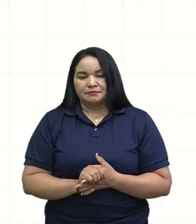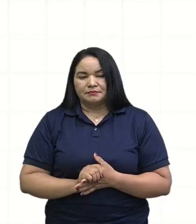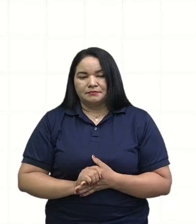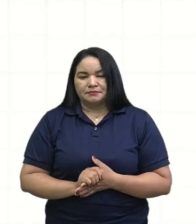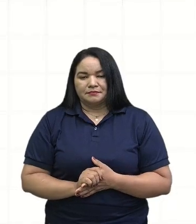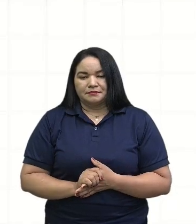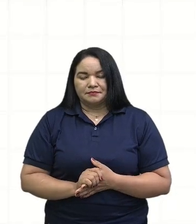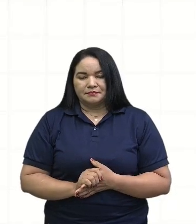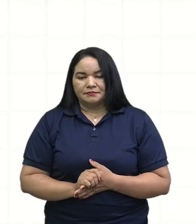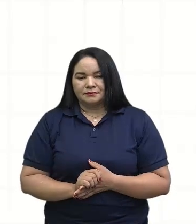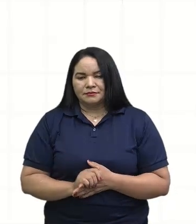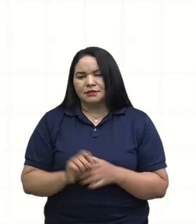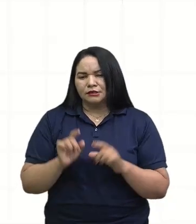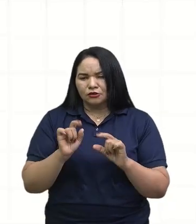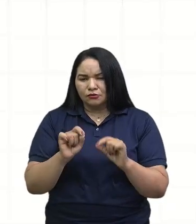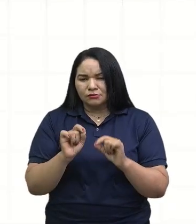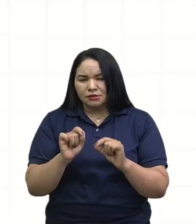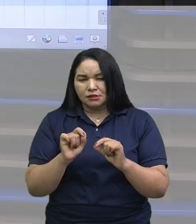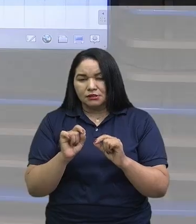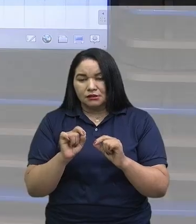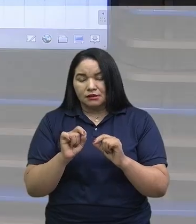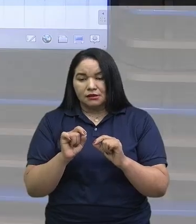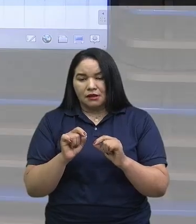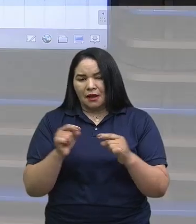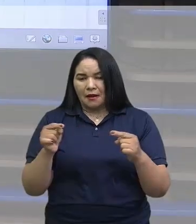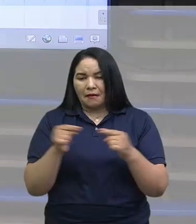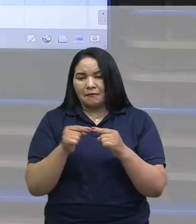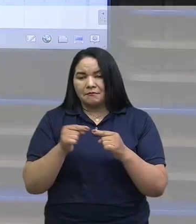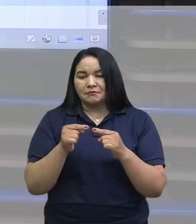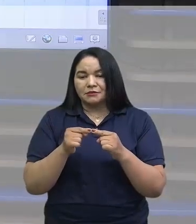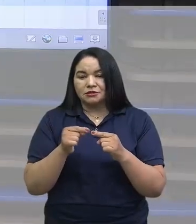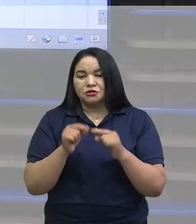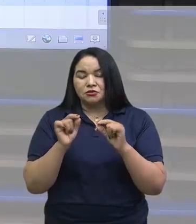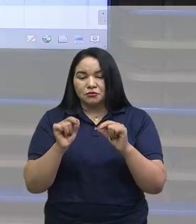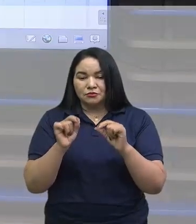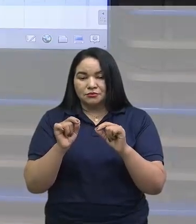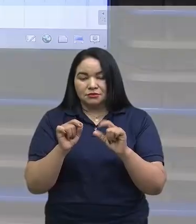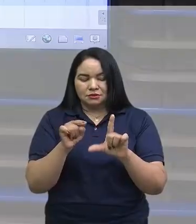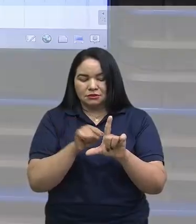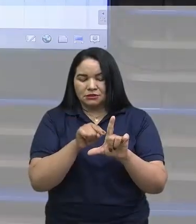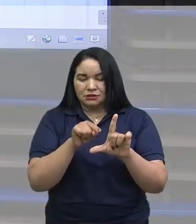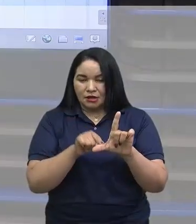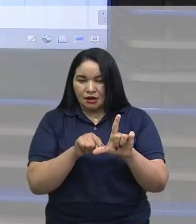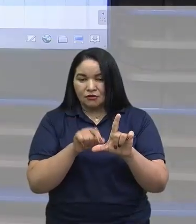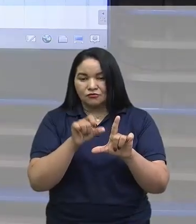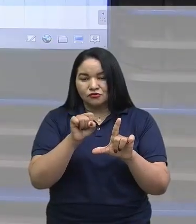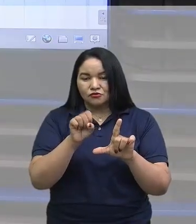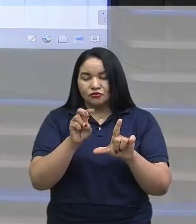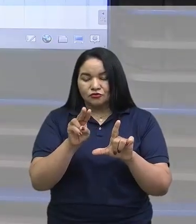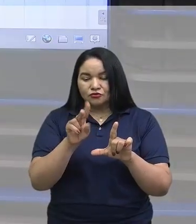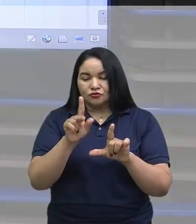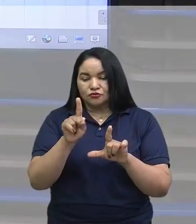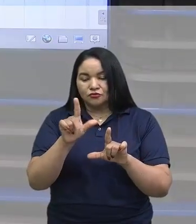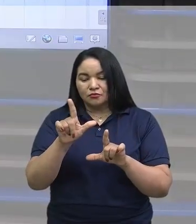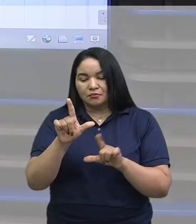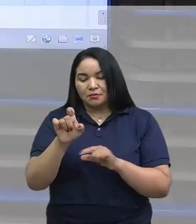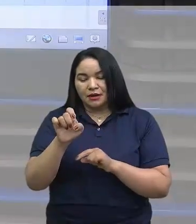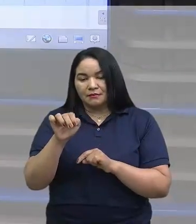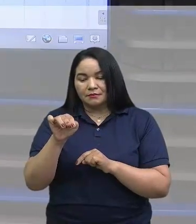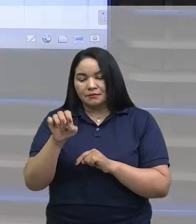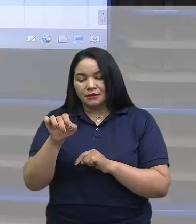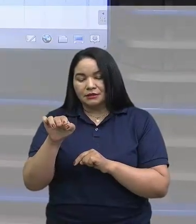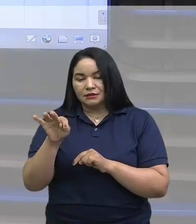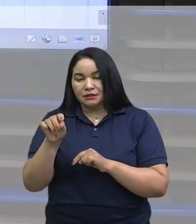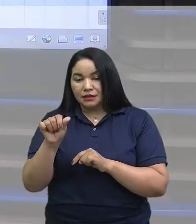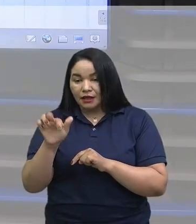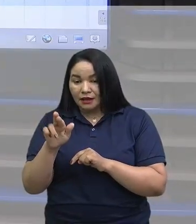quer dizer quando nós falamos na questão que esses ângulos são suplementares? Ele quer dizer, ó, que se você somar